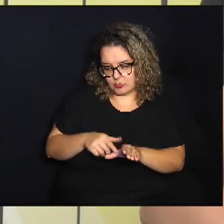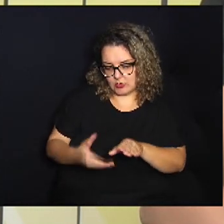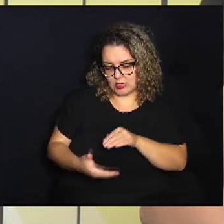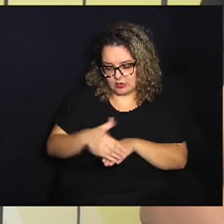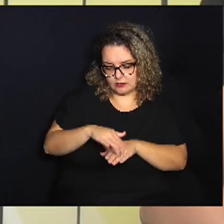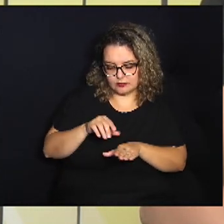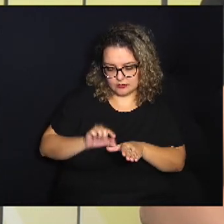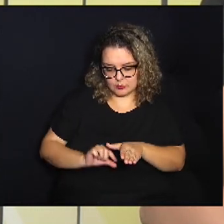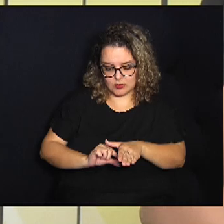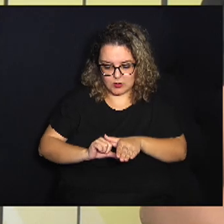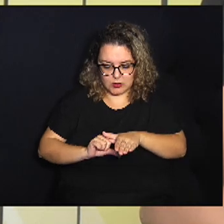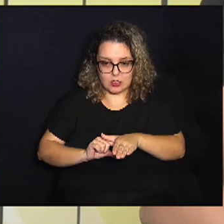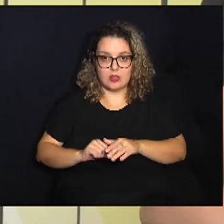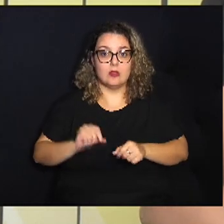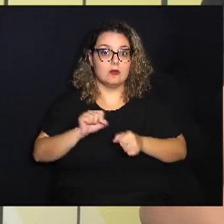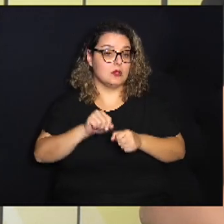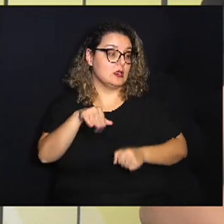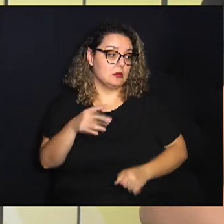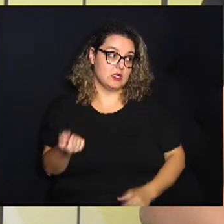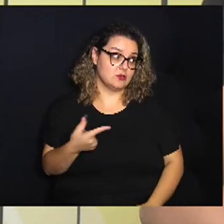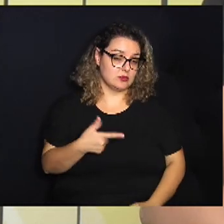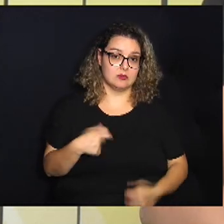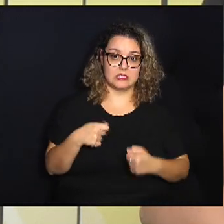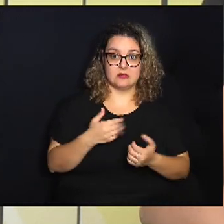a mais do que precisava no começo,